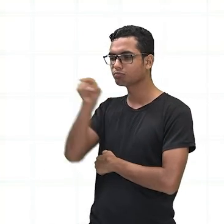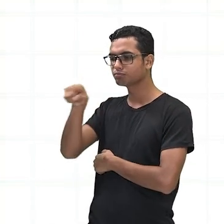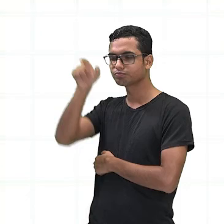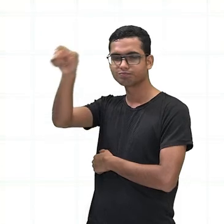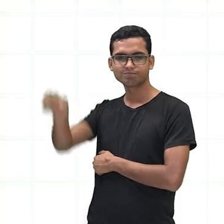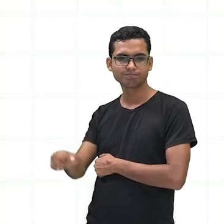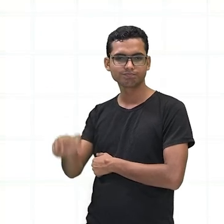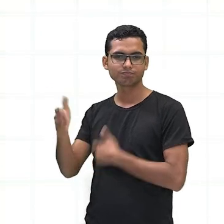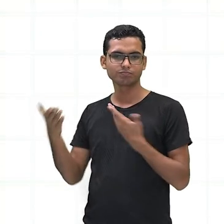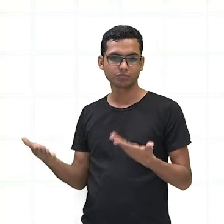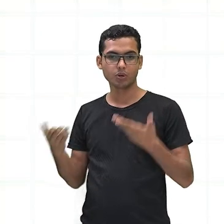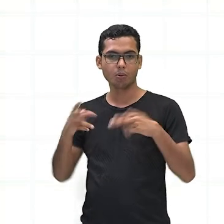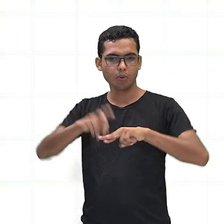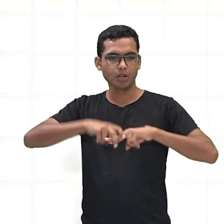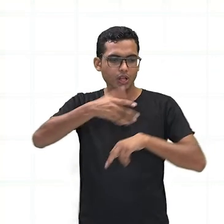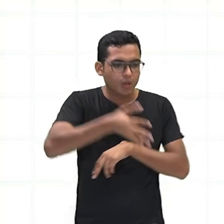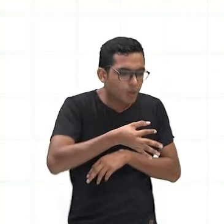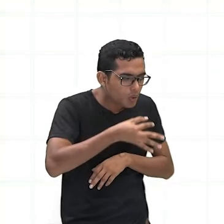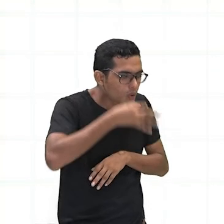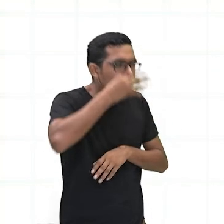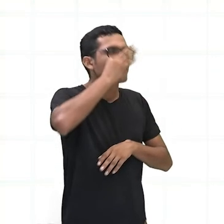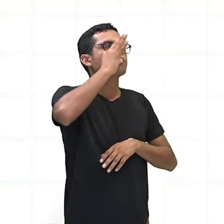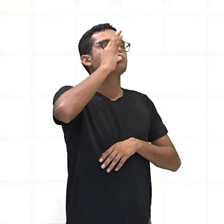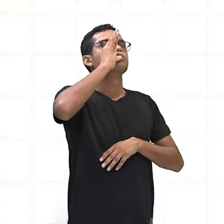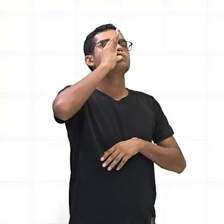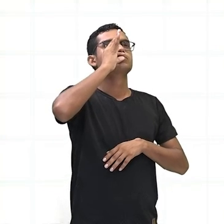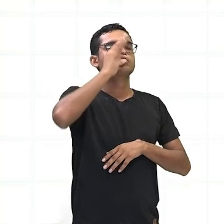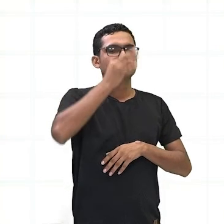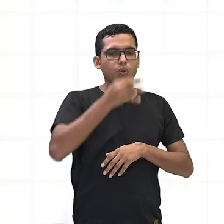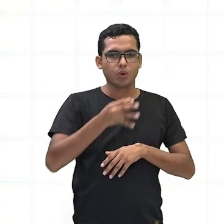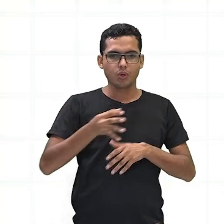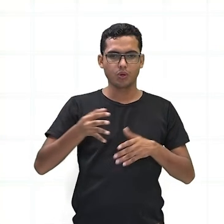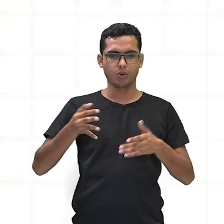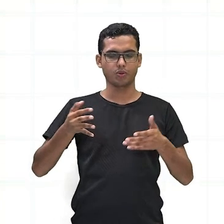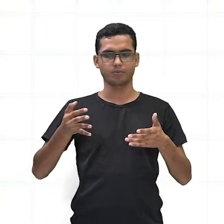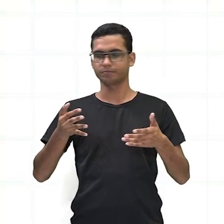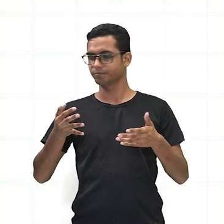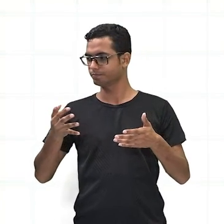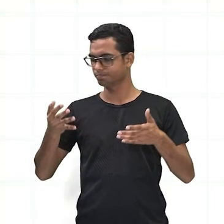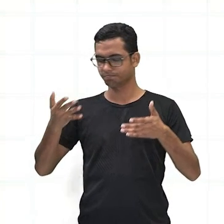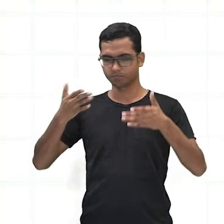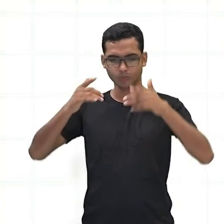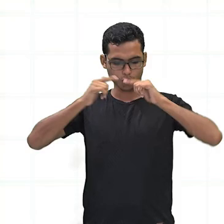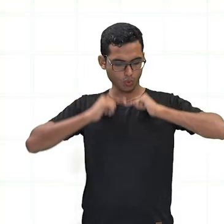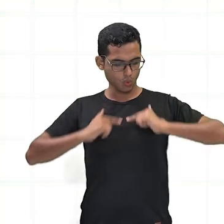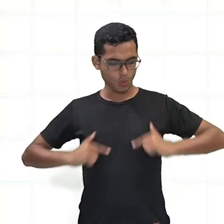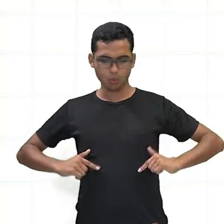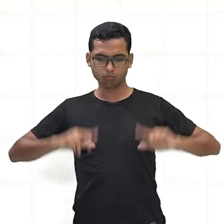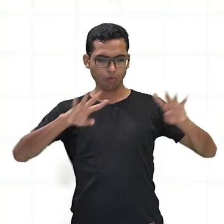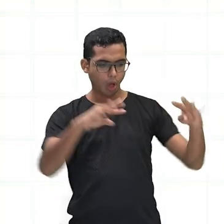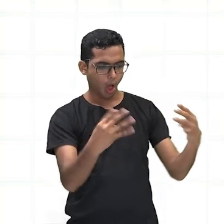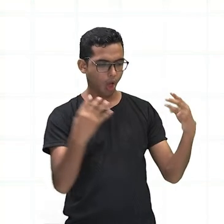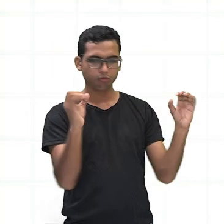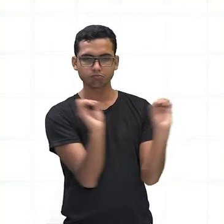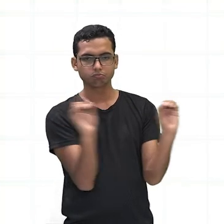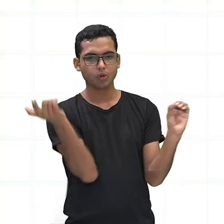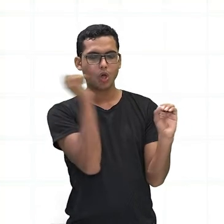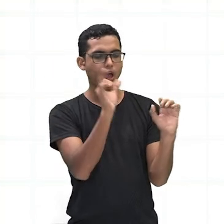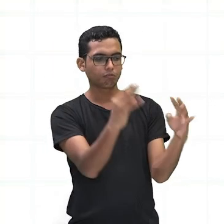No caso, com o pronome função de objeto, é her. No one could see her. Ok?